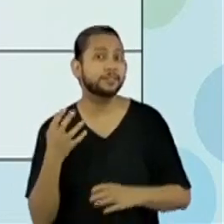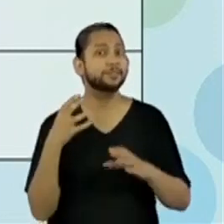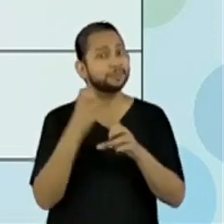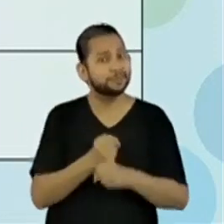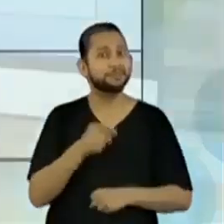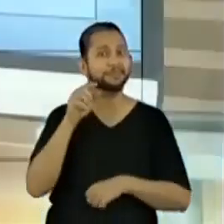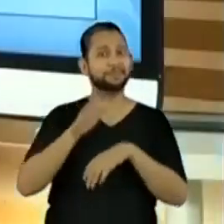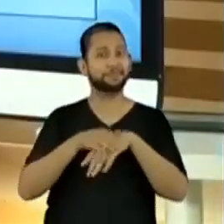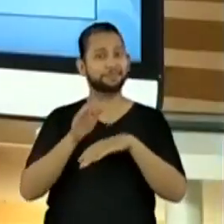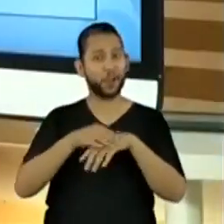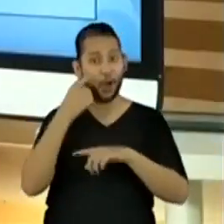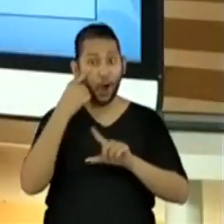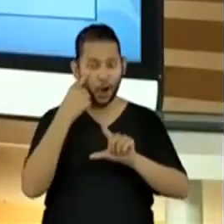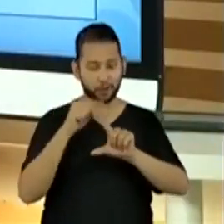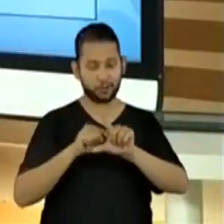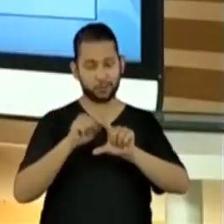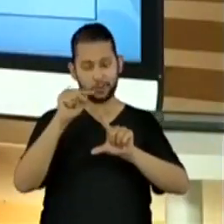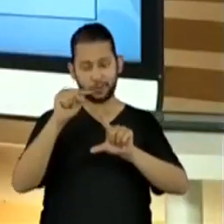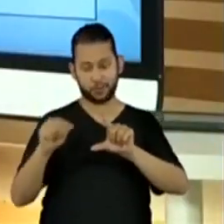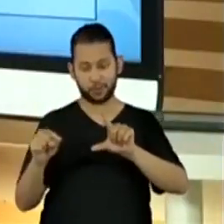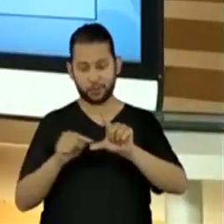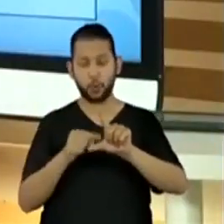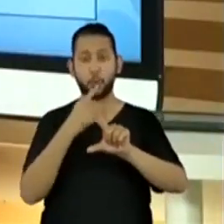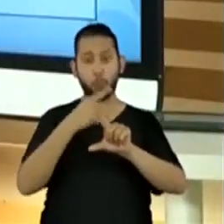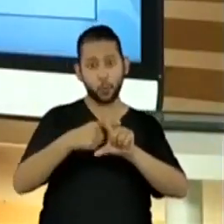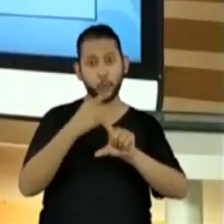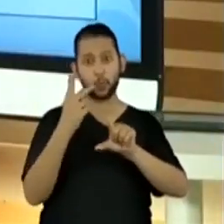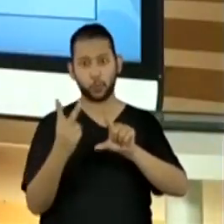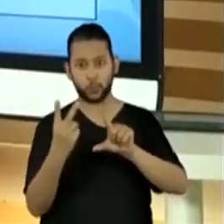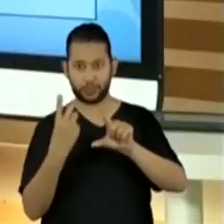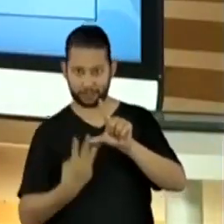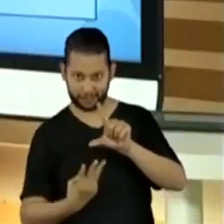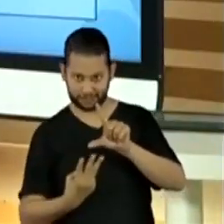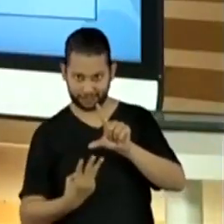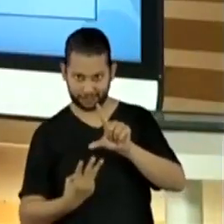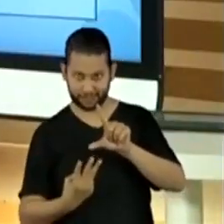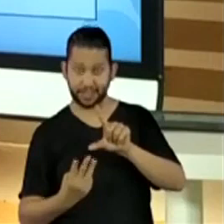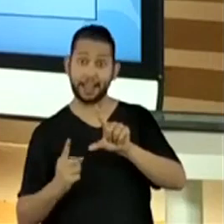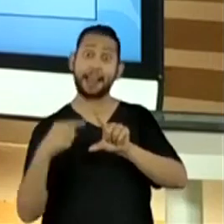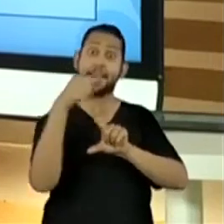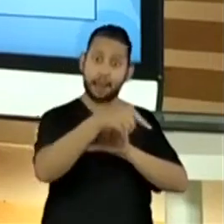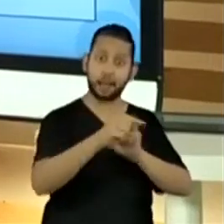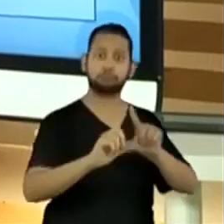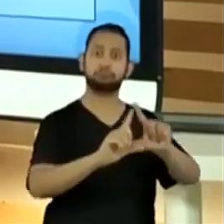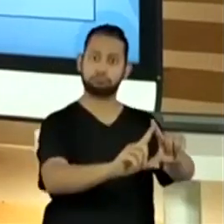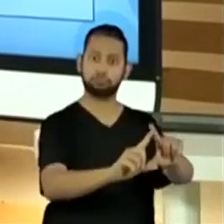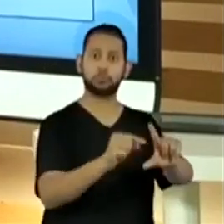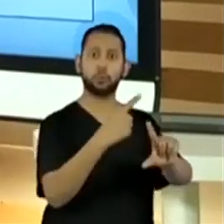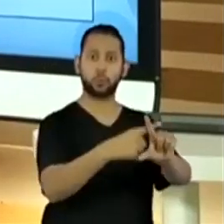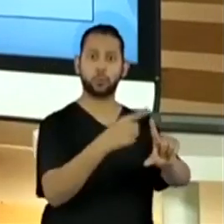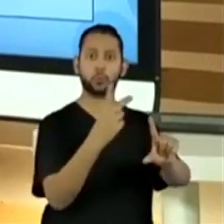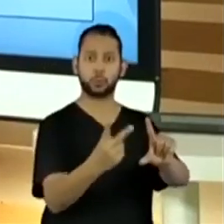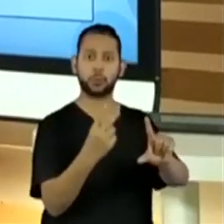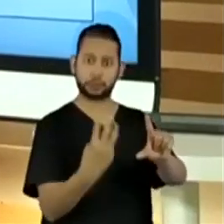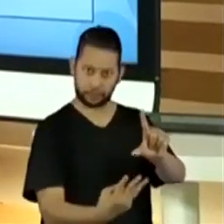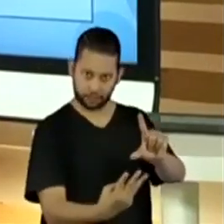3. Aqui, ó, então, 3 mais 3 são 6, e aí tem essas aqui,